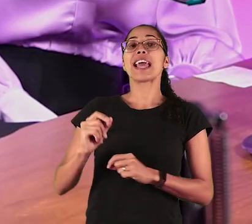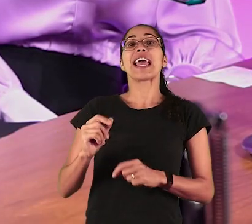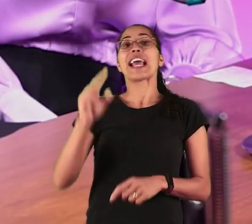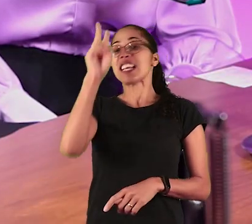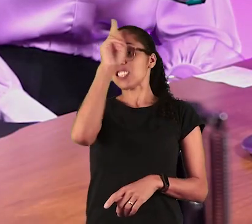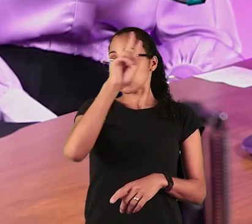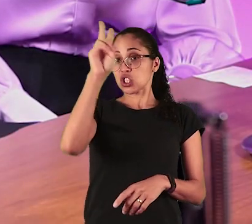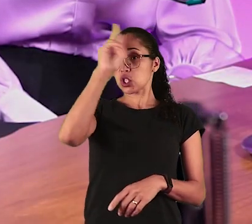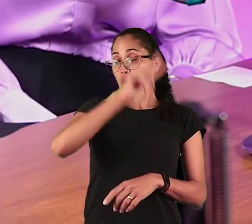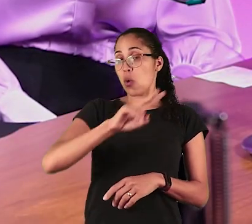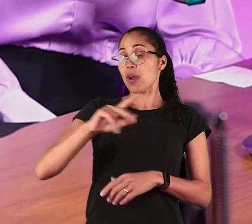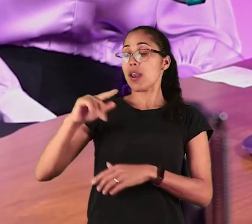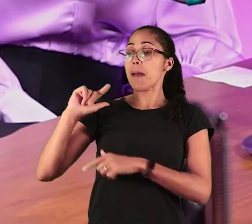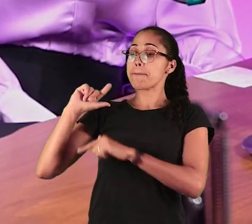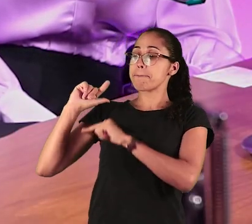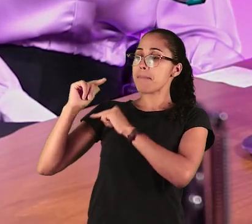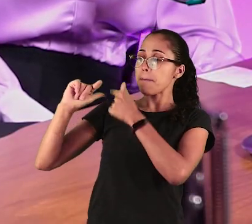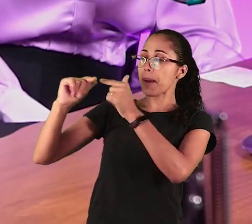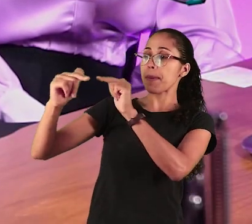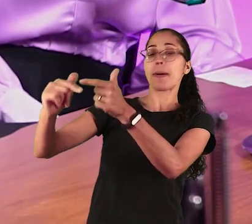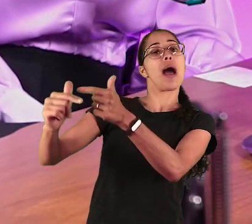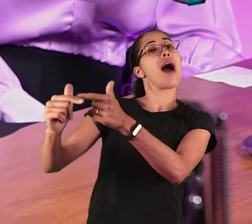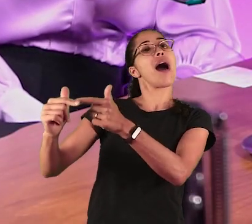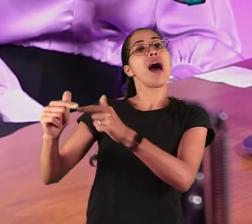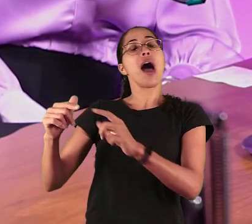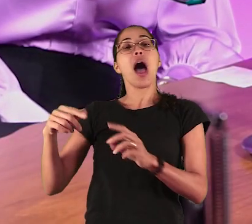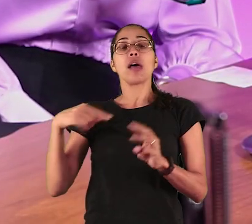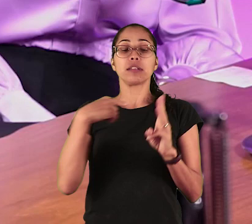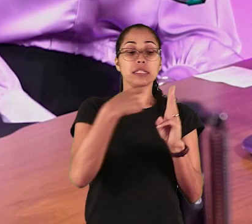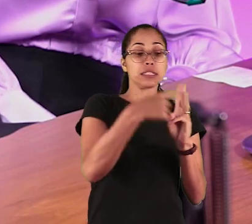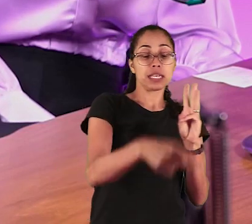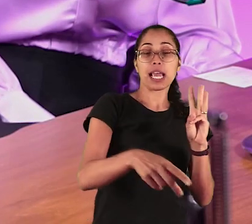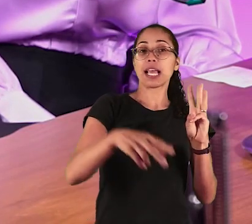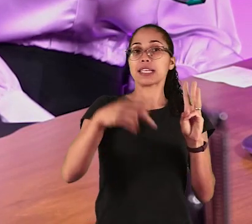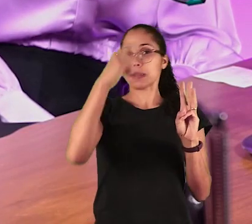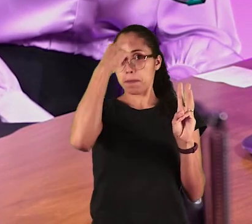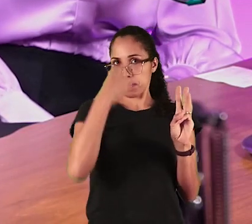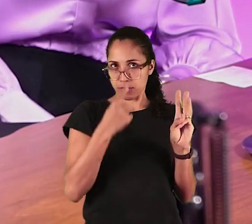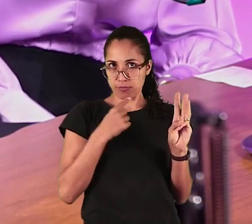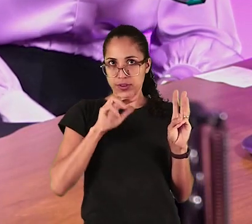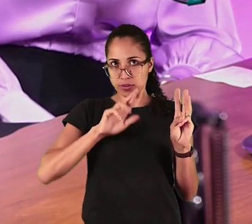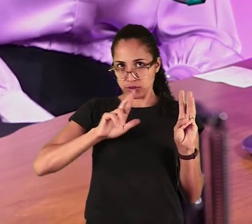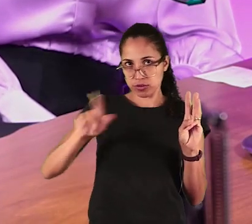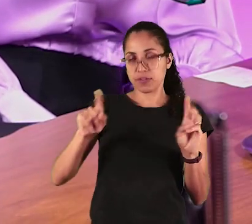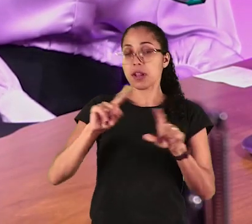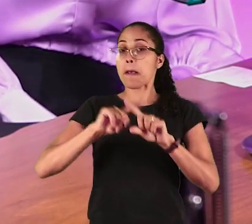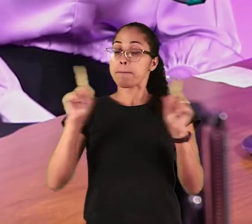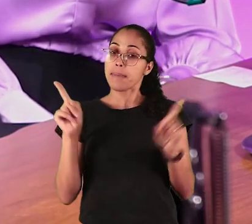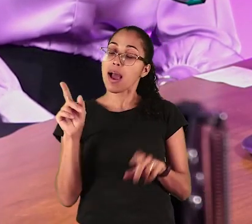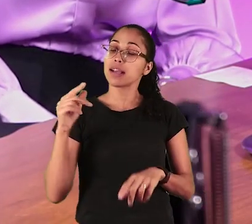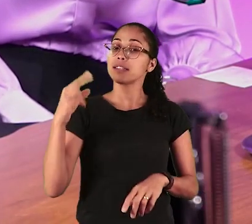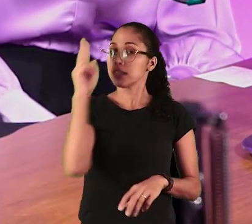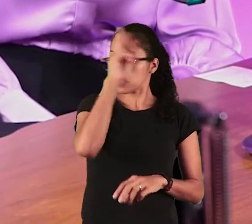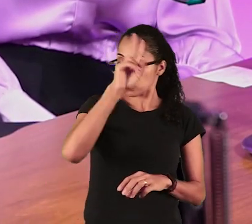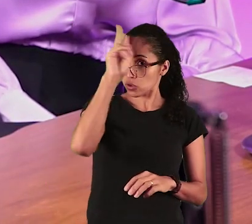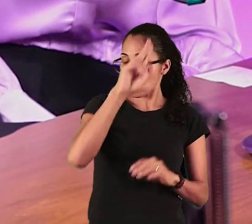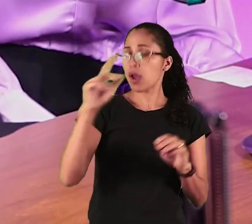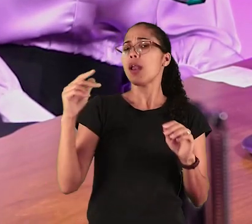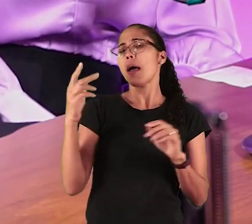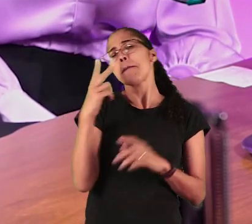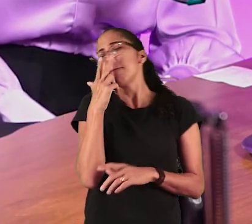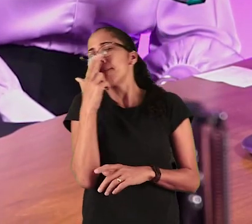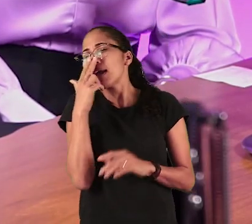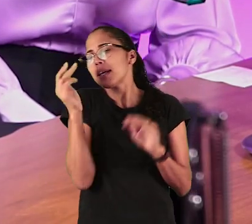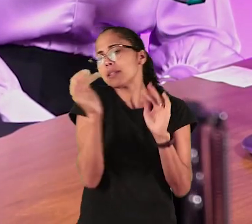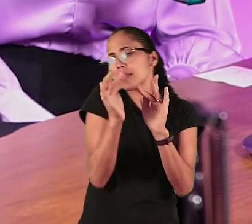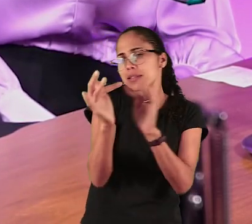um pouco da história a gente vai falar sobre carreira e aqui eu trouxe três perfis diferentes porém com histórias muito similares do ponto de vista de